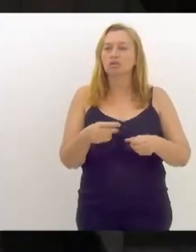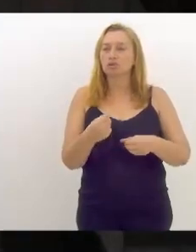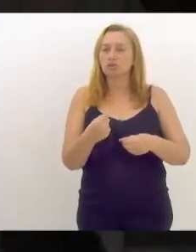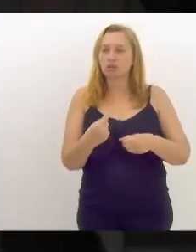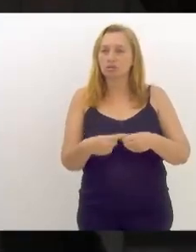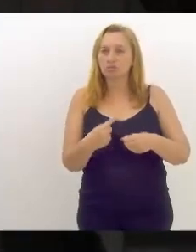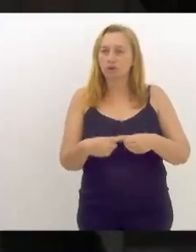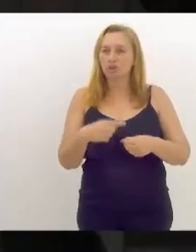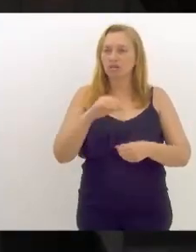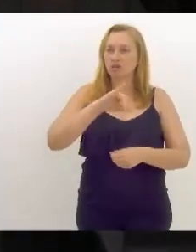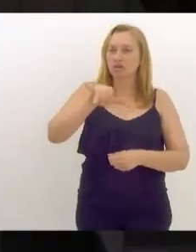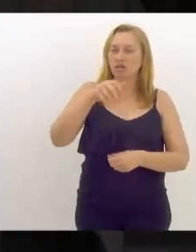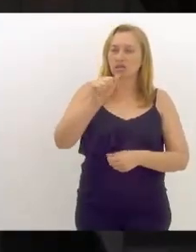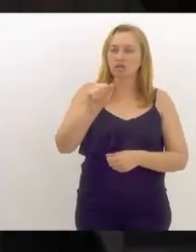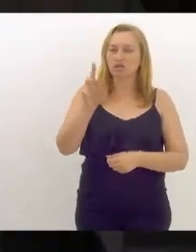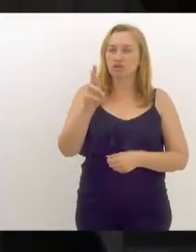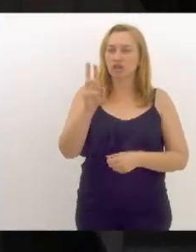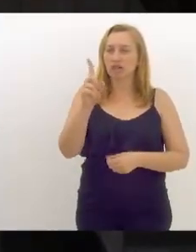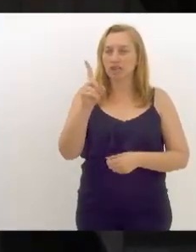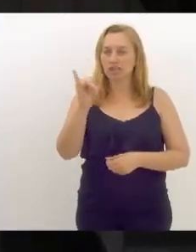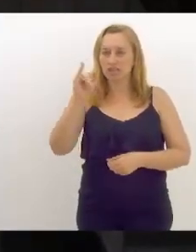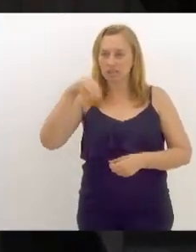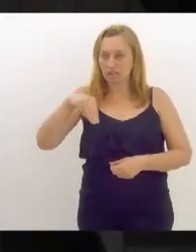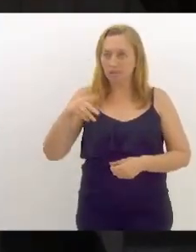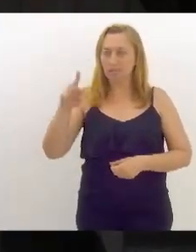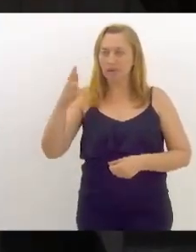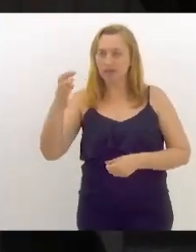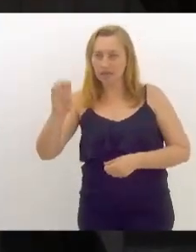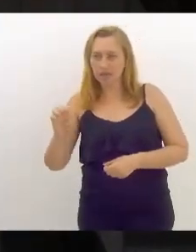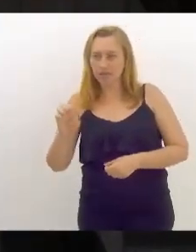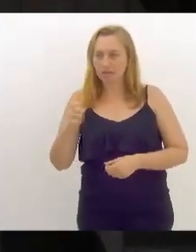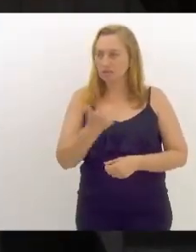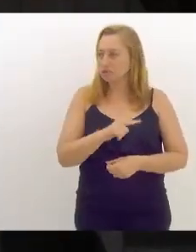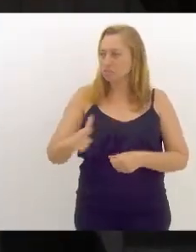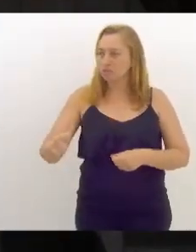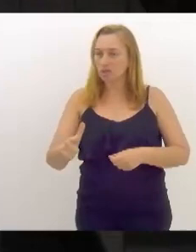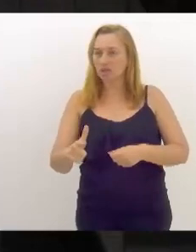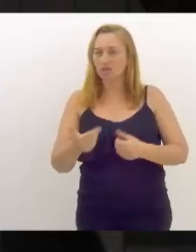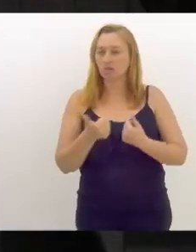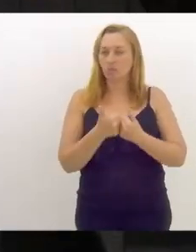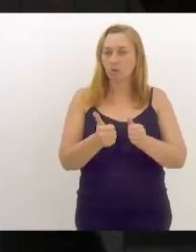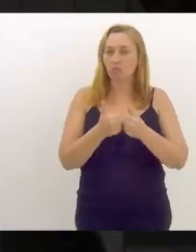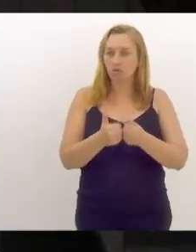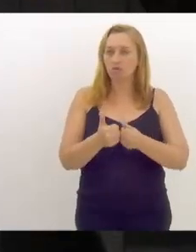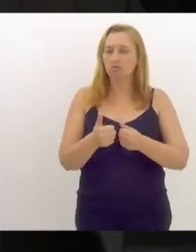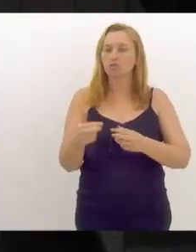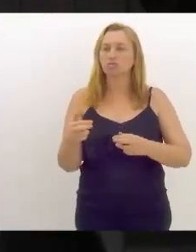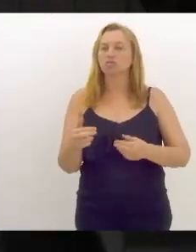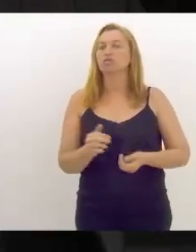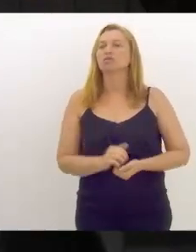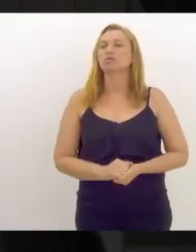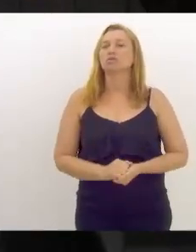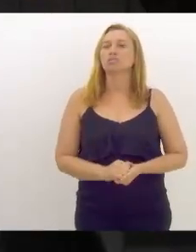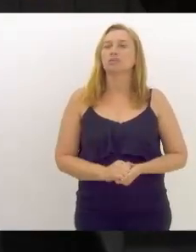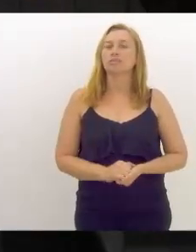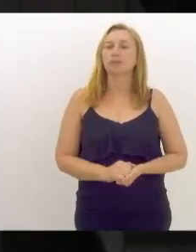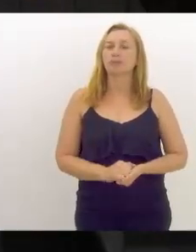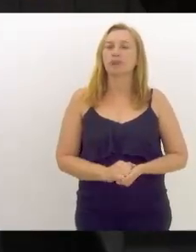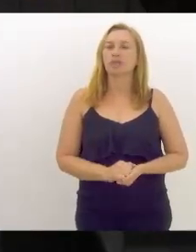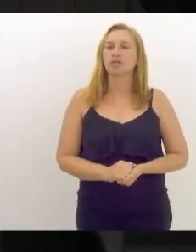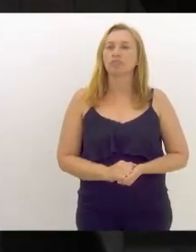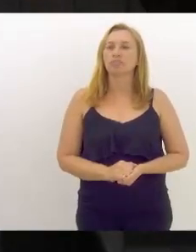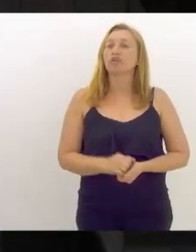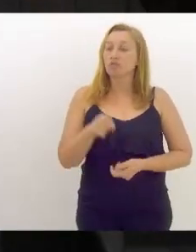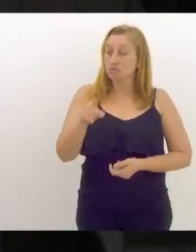irá continuar sem ter um atendimento justo e digno com relação ao transporte de ônibus. A